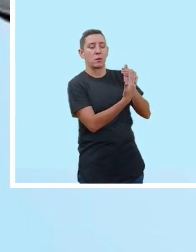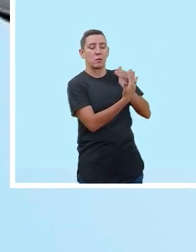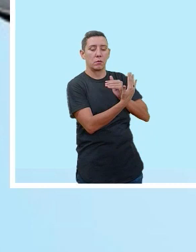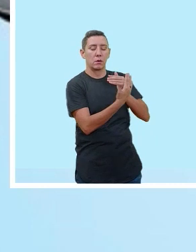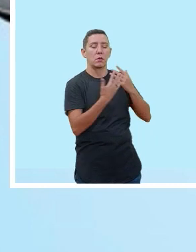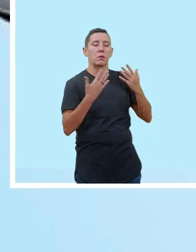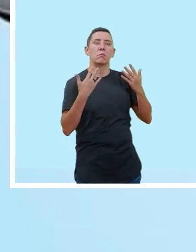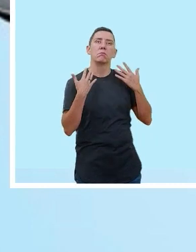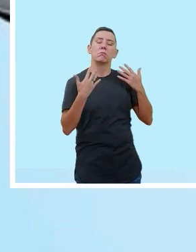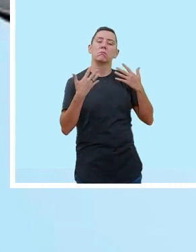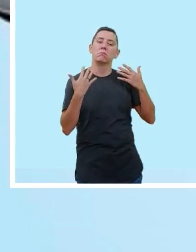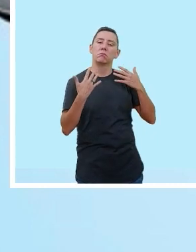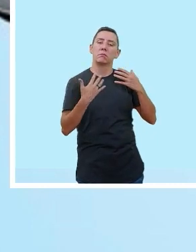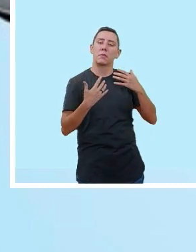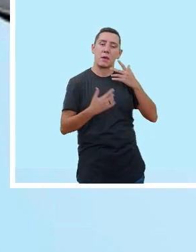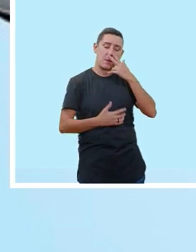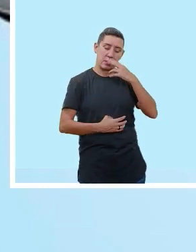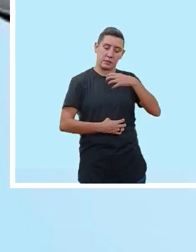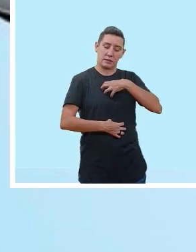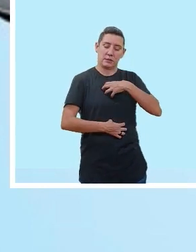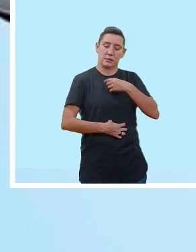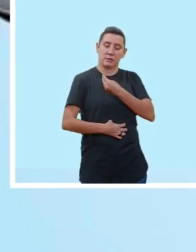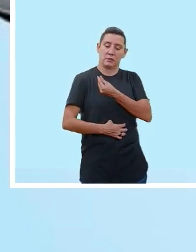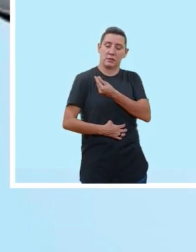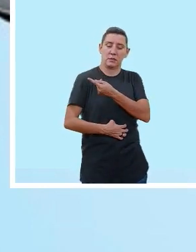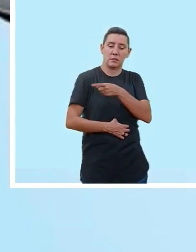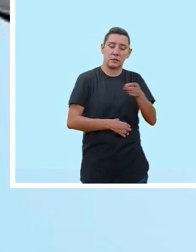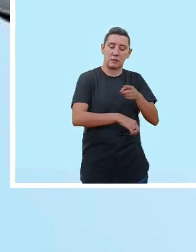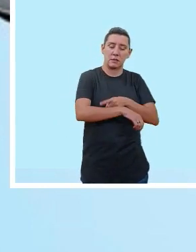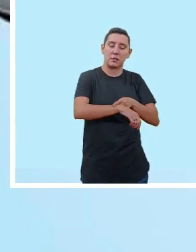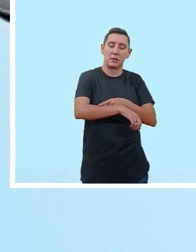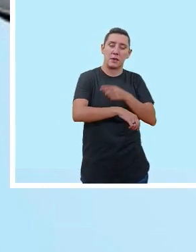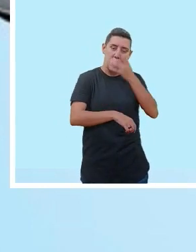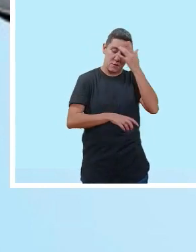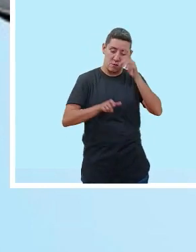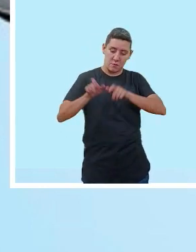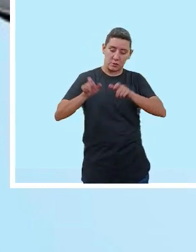terrestre que permitiu, né, ao planeta